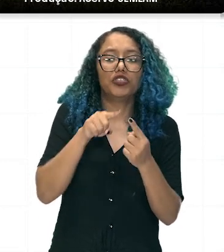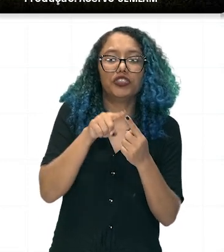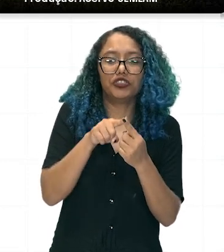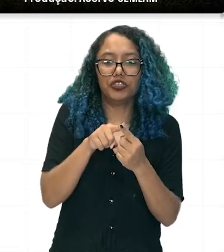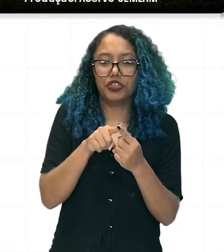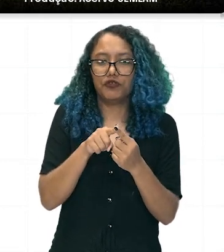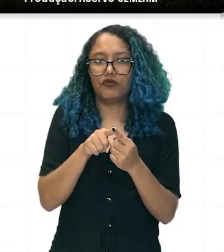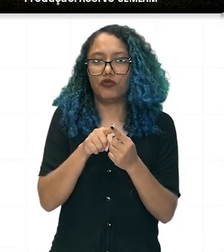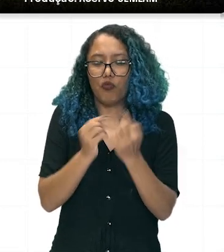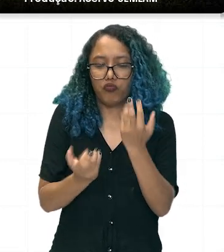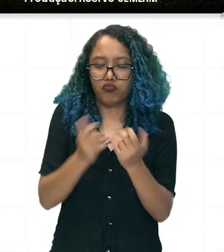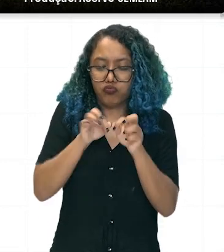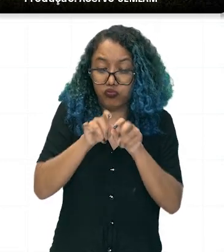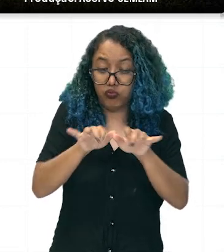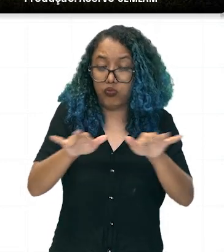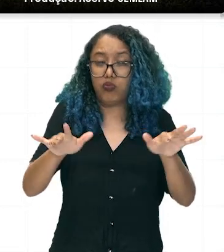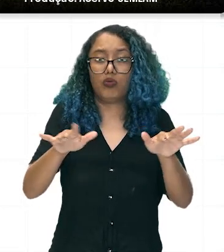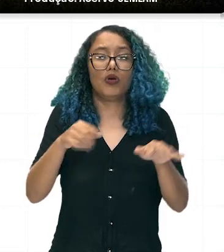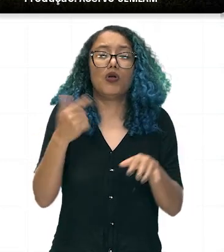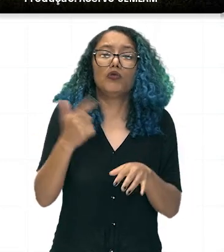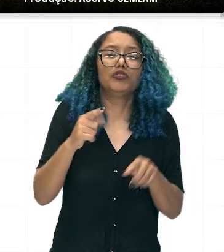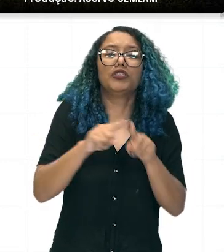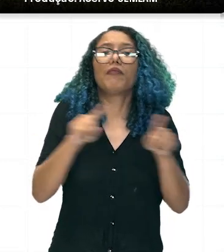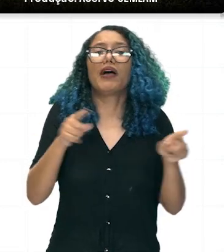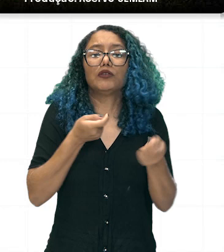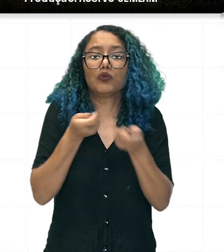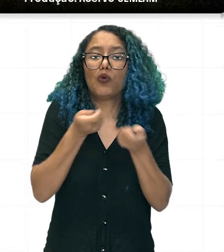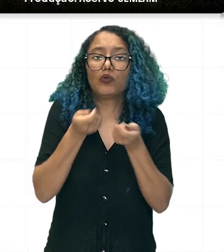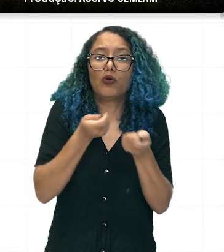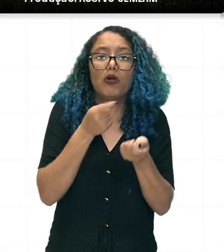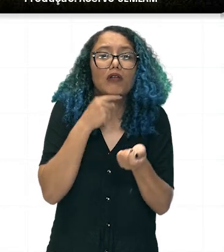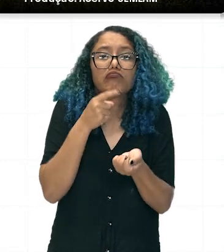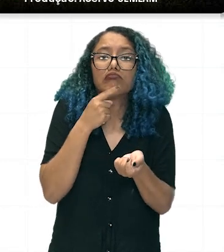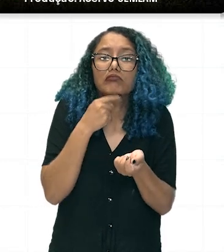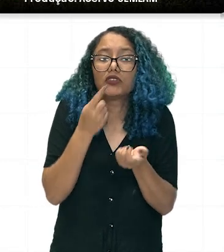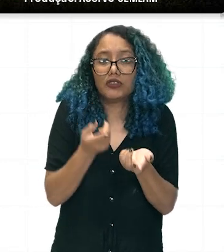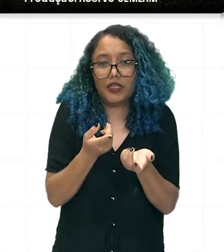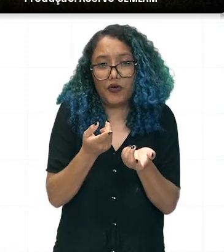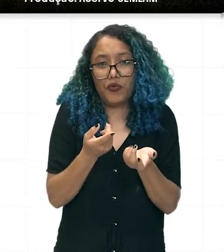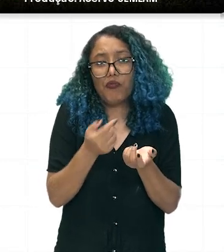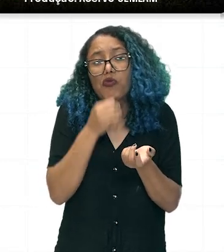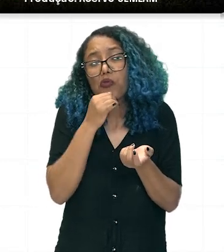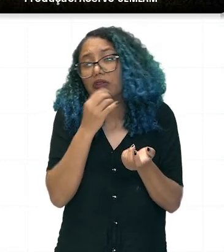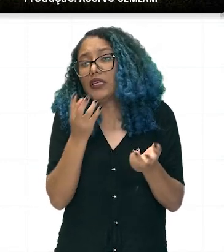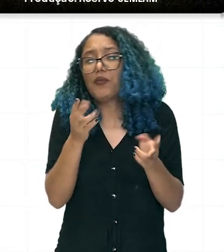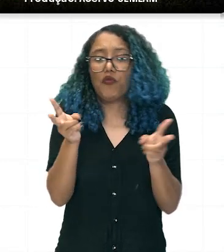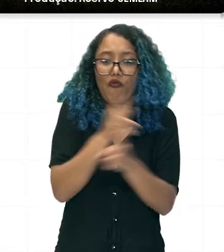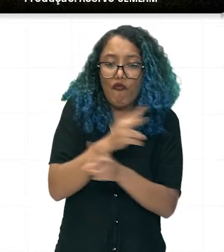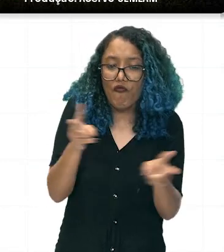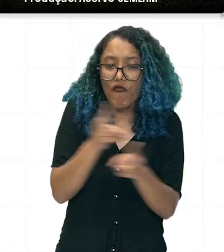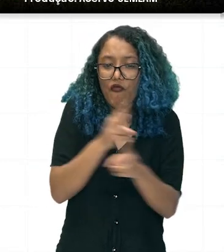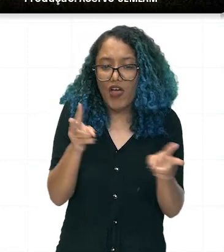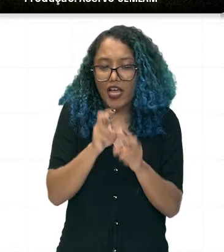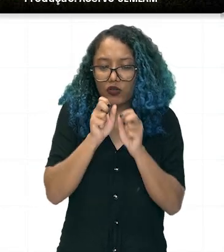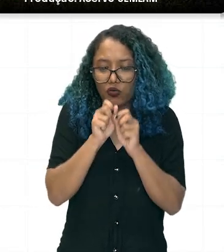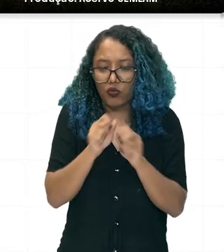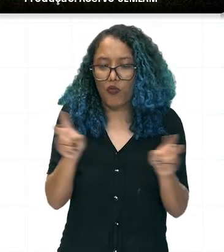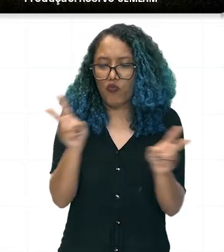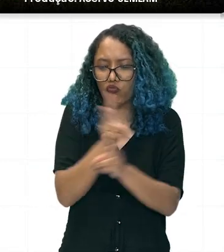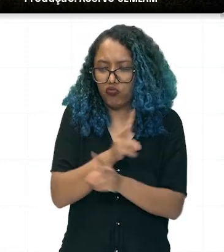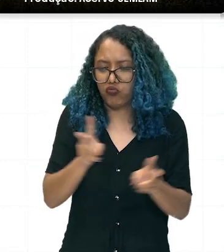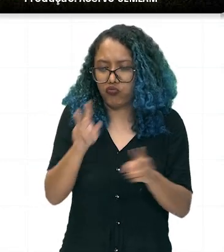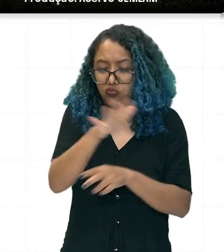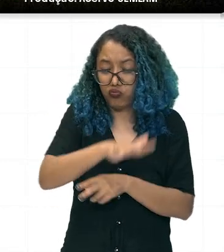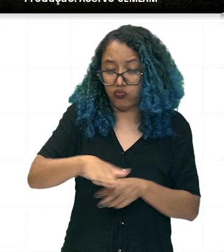Então, perdeu-se o controle daquele fogo por um acaso com um vento que bateu ali, se